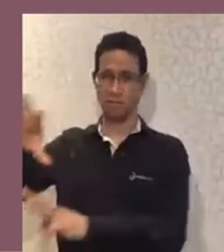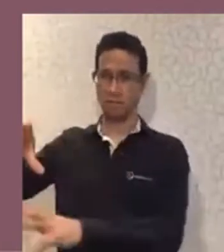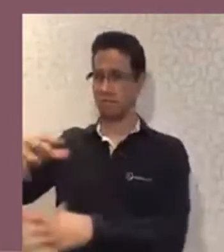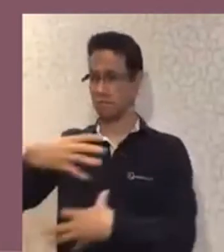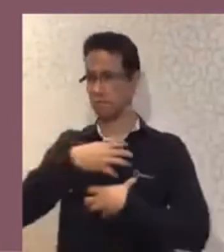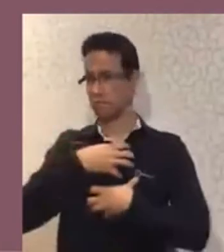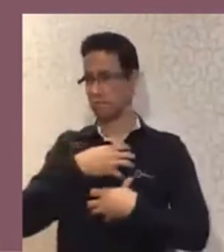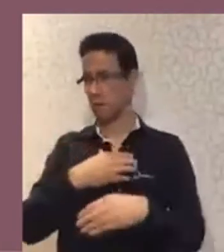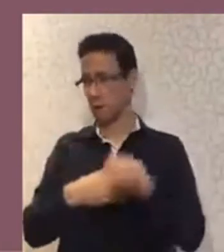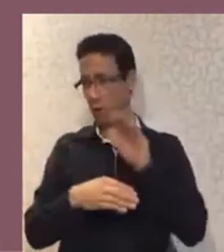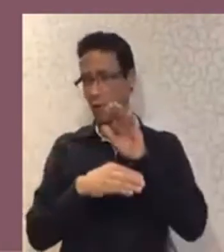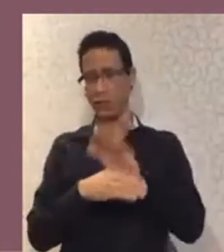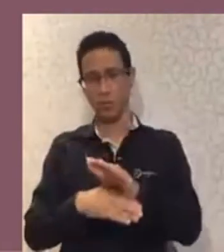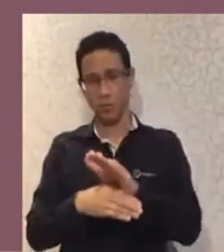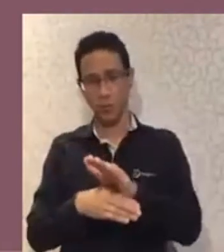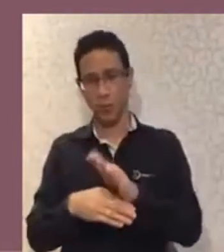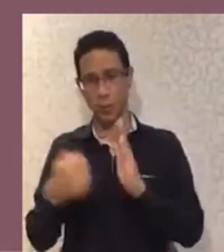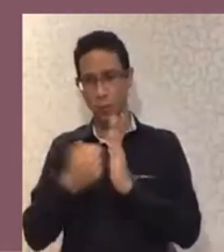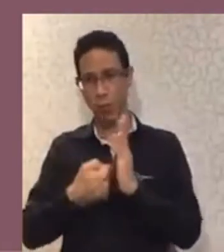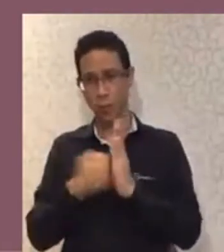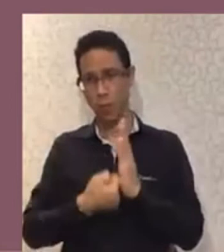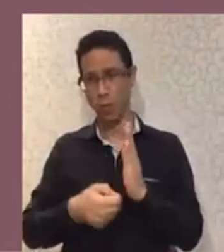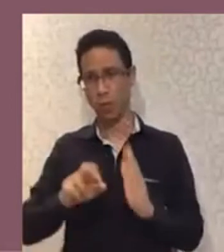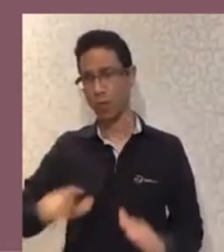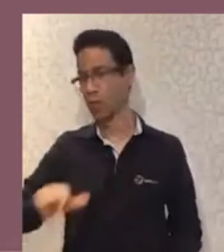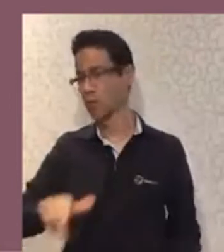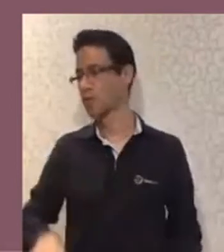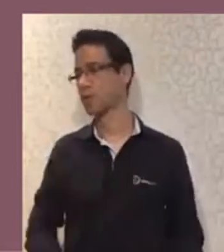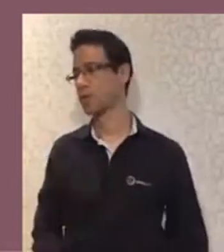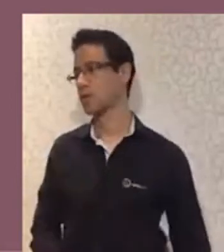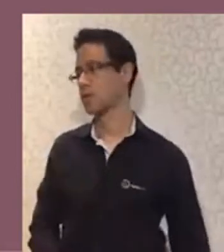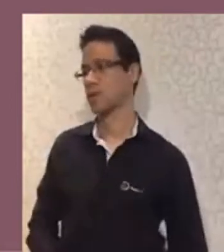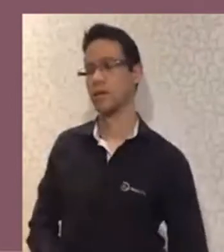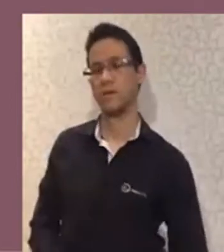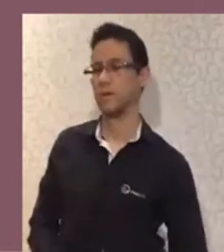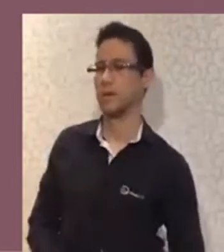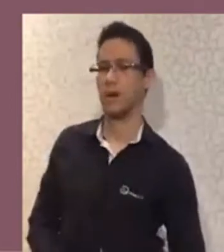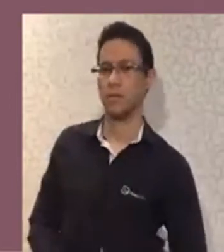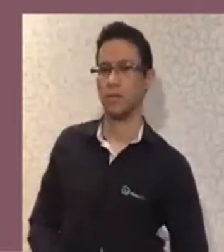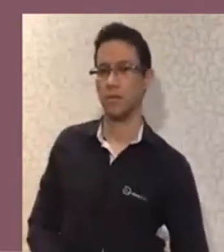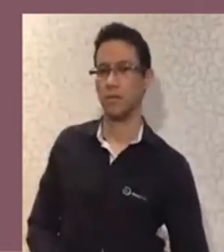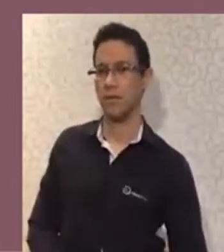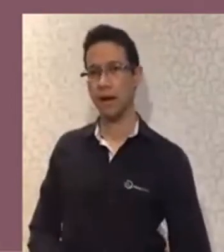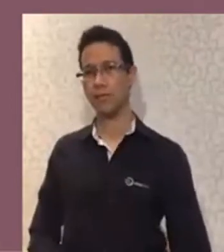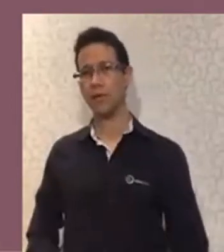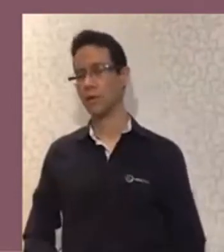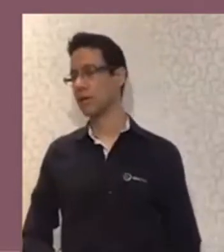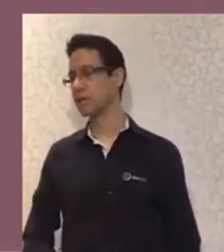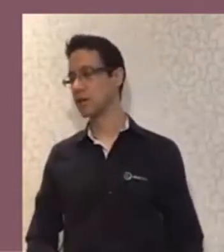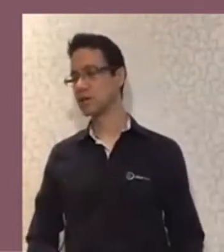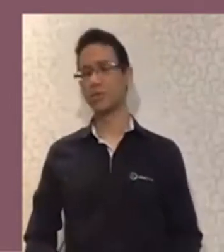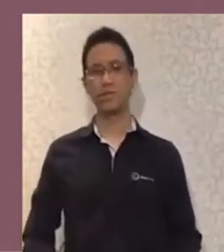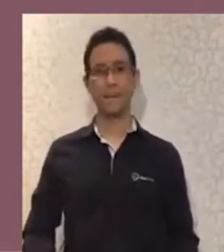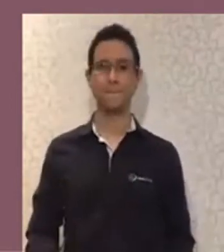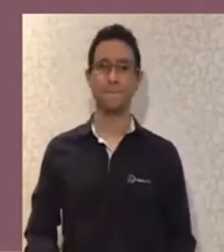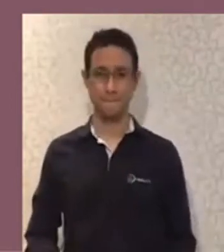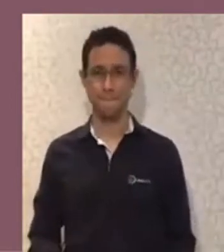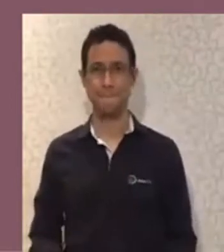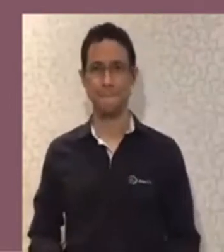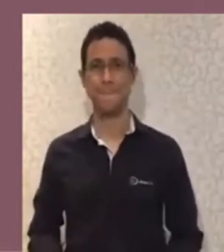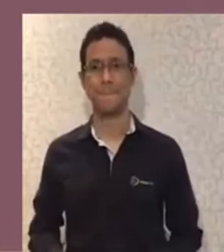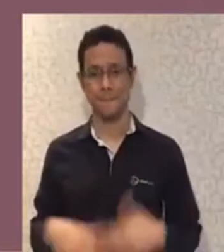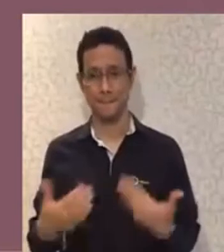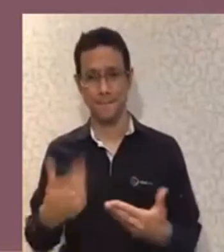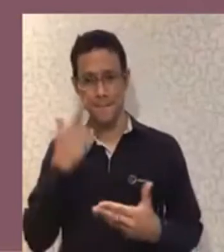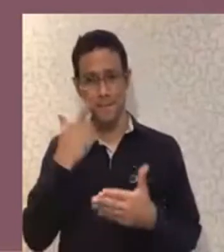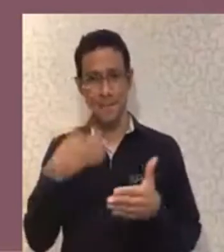luta antirracista. Porque é preciso se reconhecer nesse lugar de privilégio, né? E aí a própria barreira, claro que a